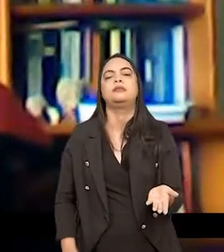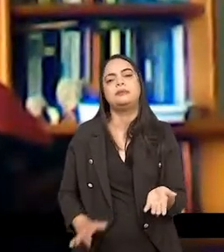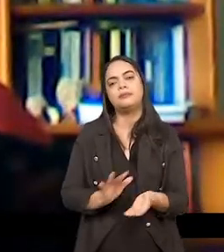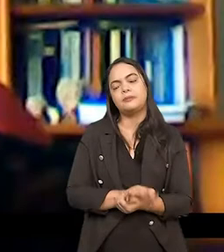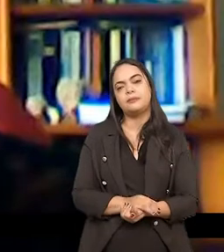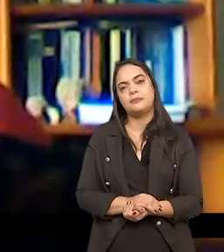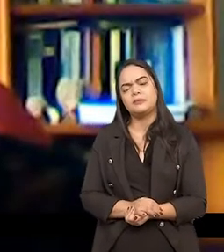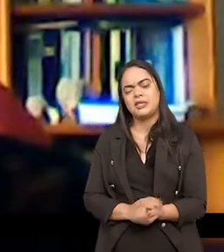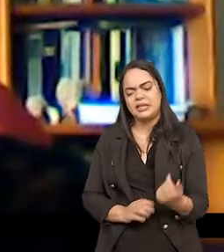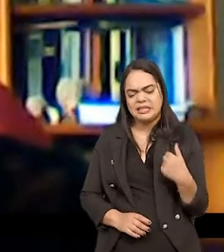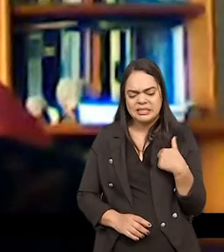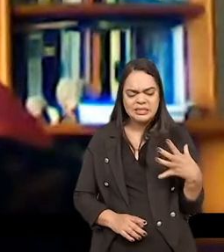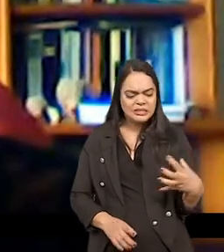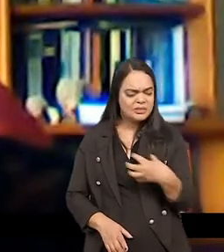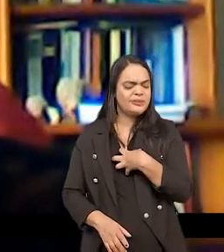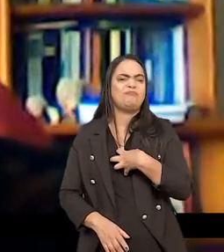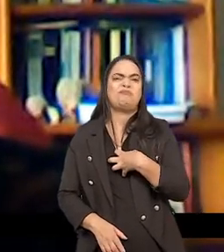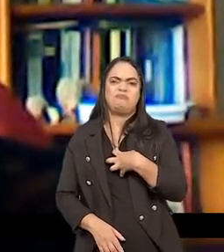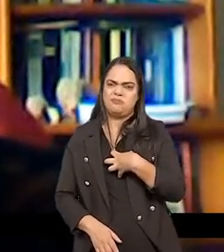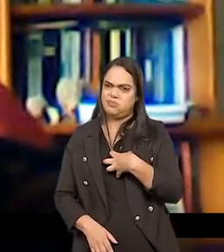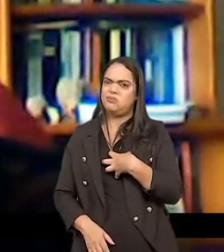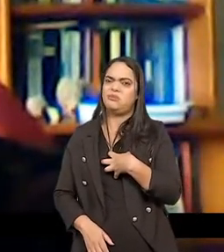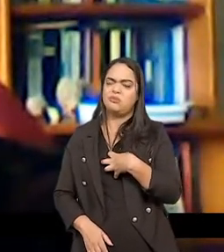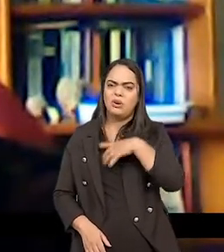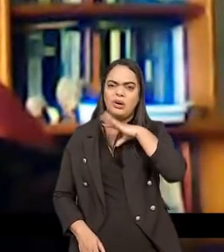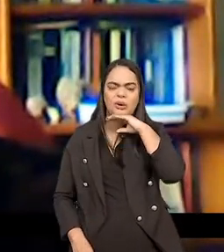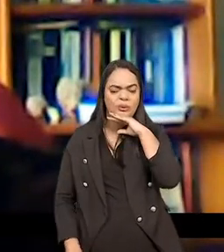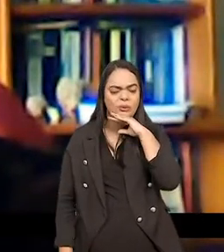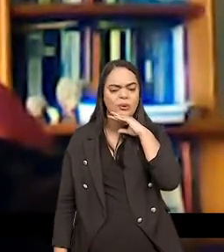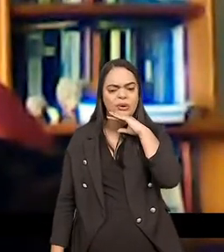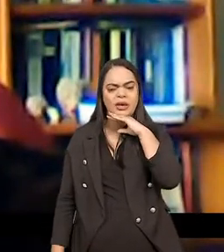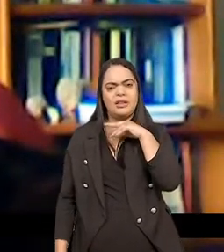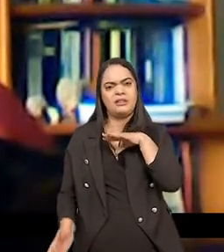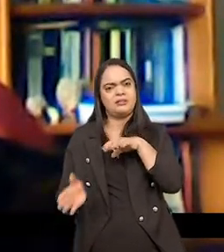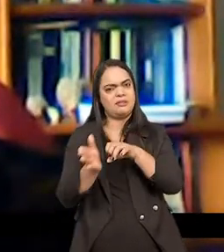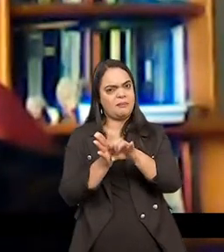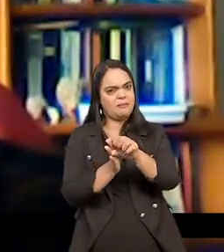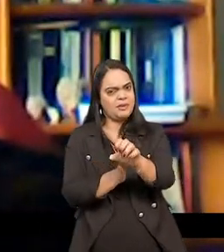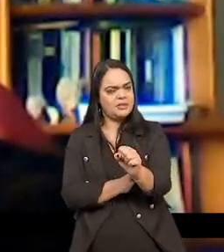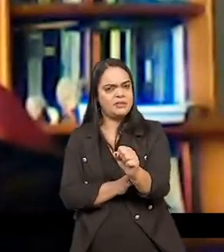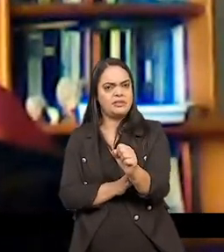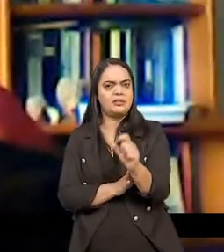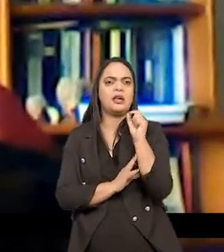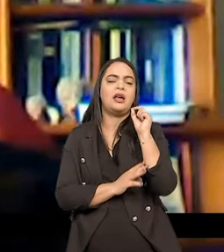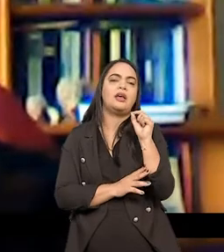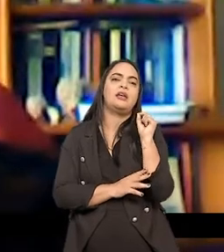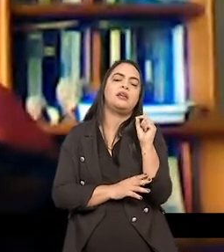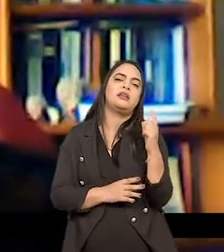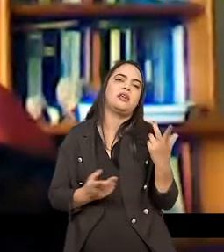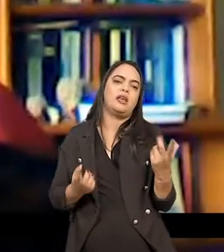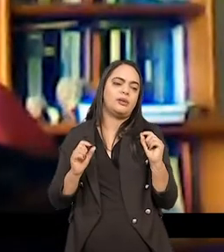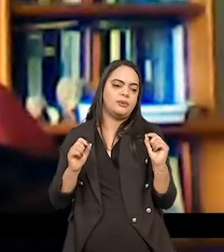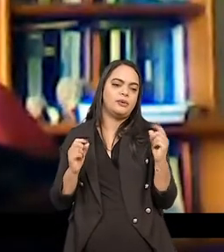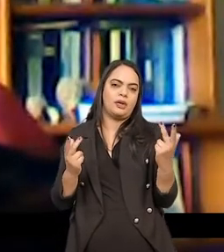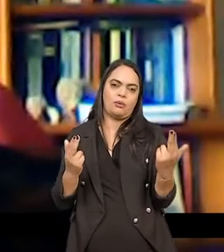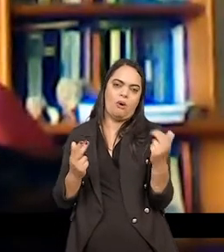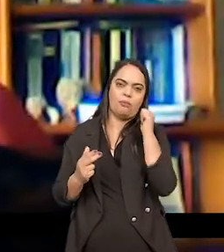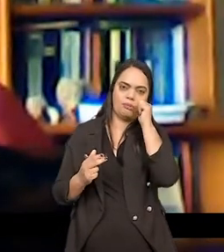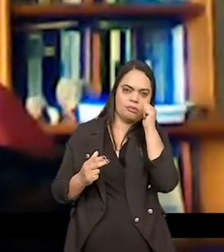eu me incomodo um pouquinho a linha de pesquisa de quem coloca no mesmo prato homens e